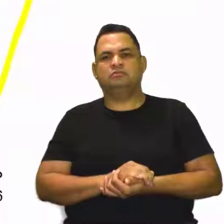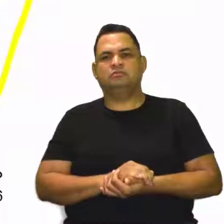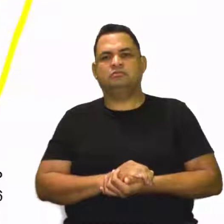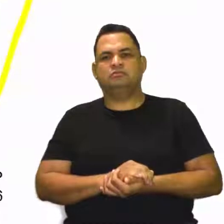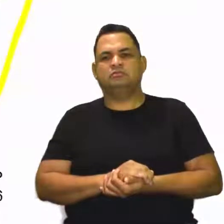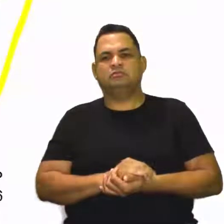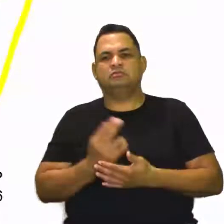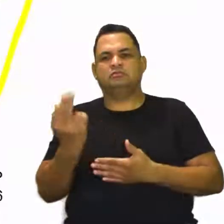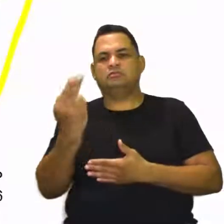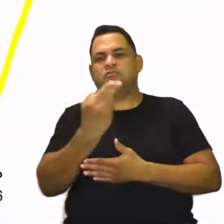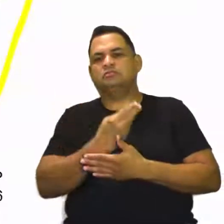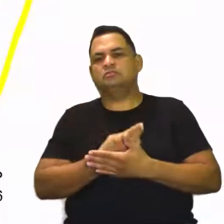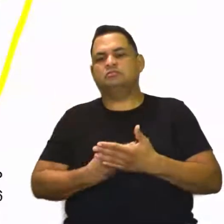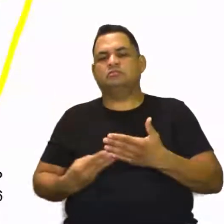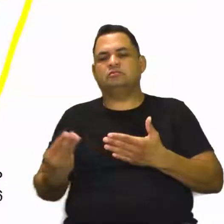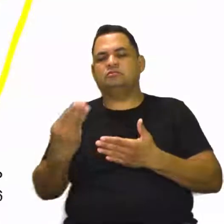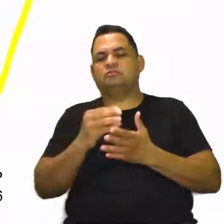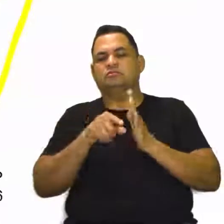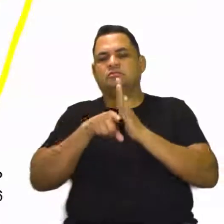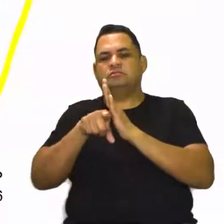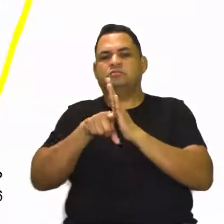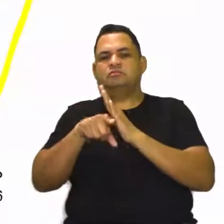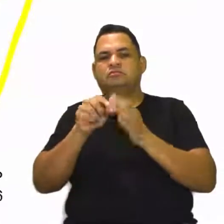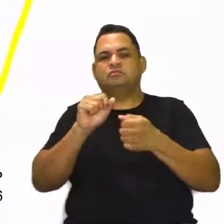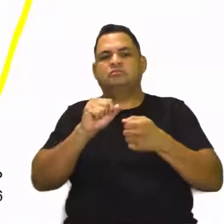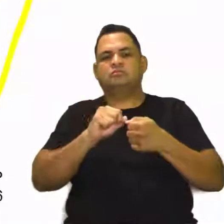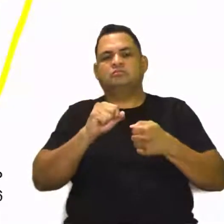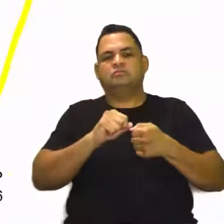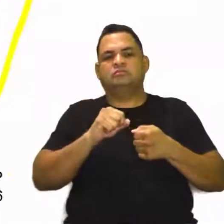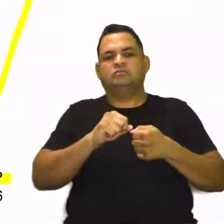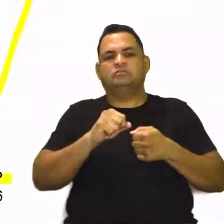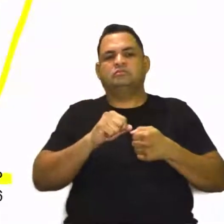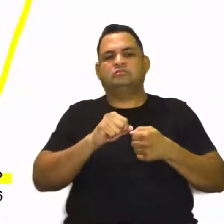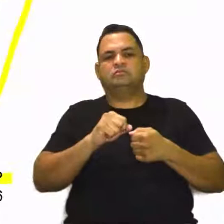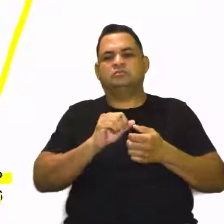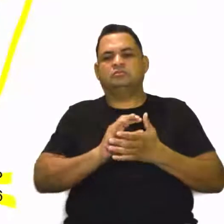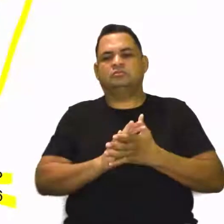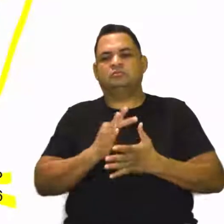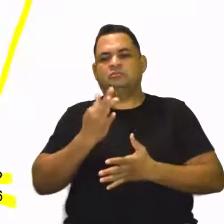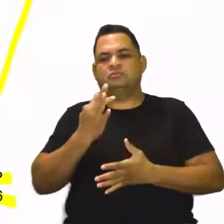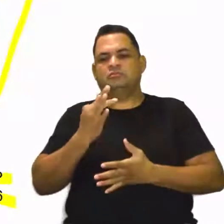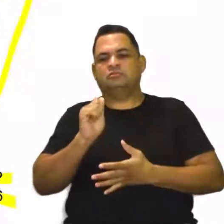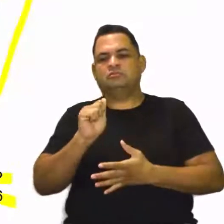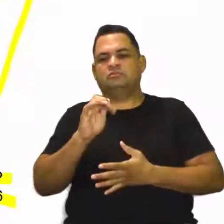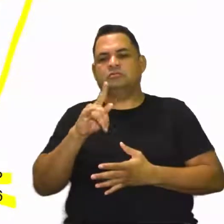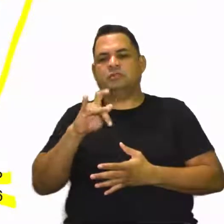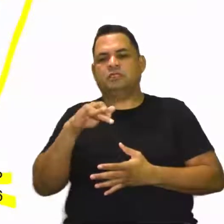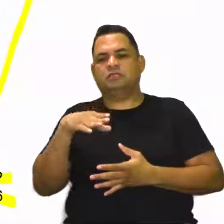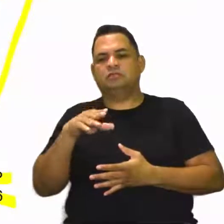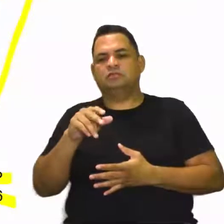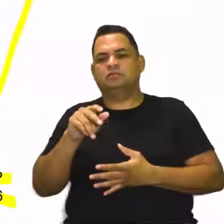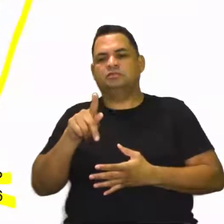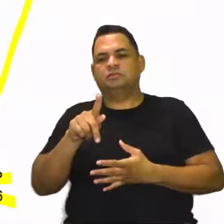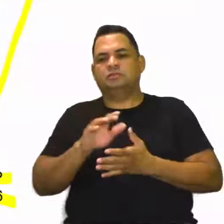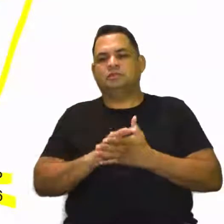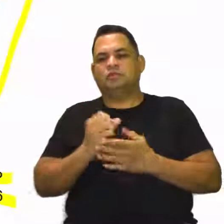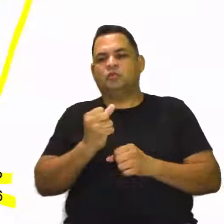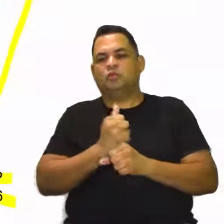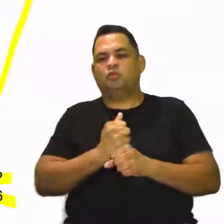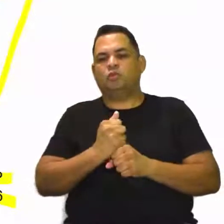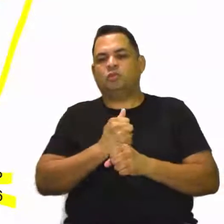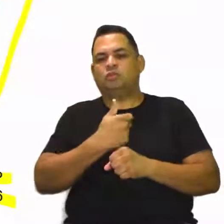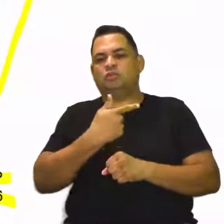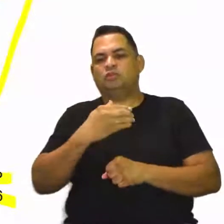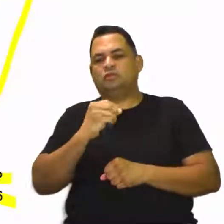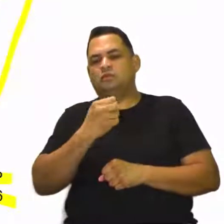Esse mapa, essa pesquisa, ela é realizada aqui pela FAPESP de 2016, tá? E aí tem a